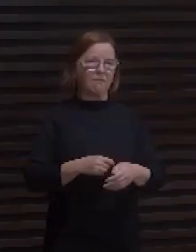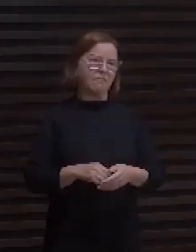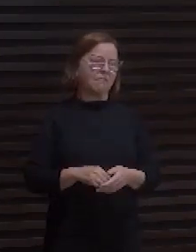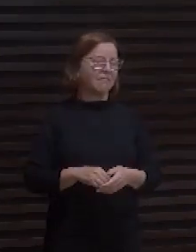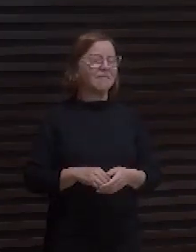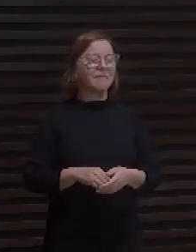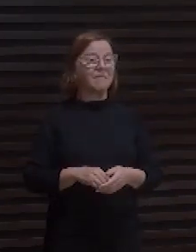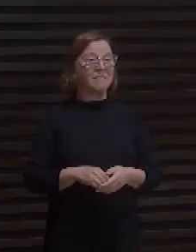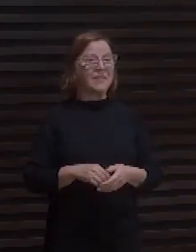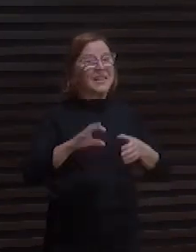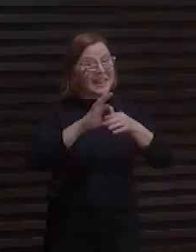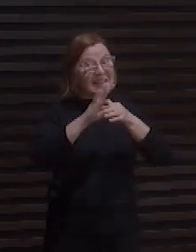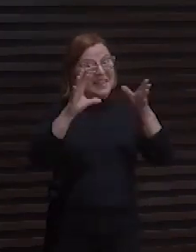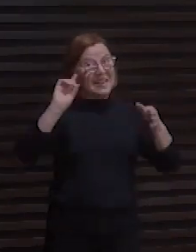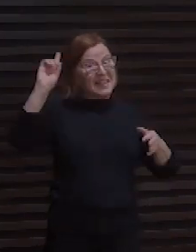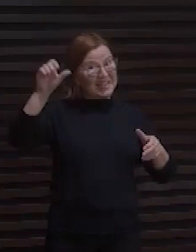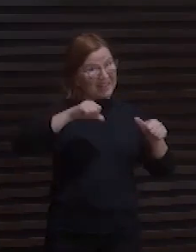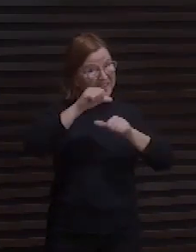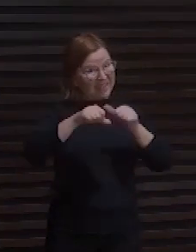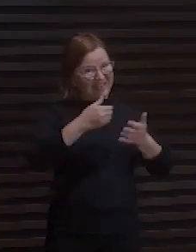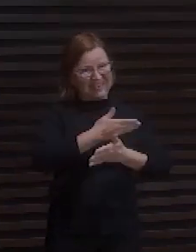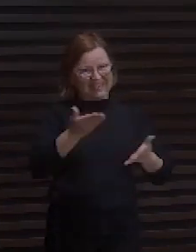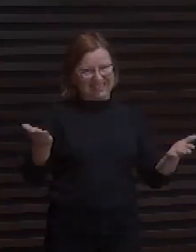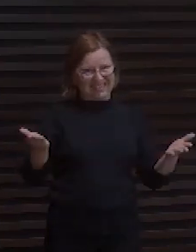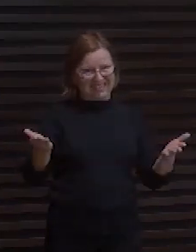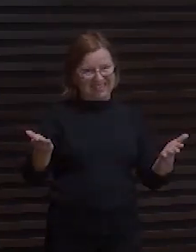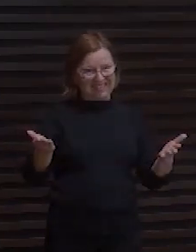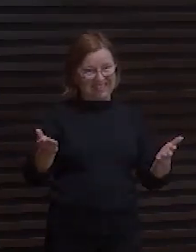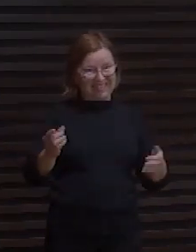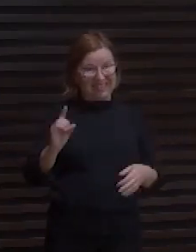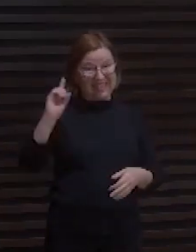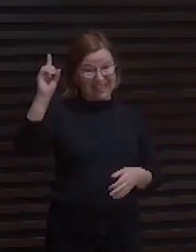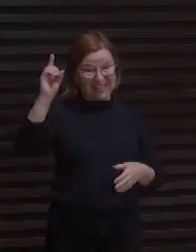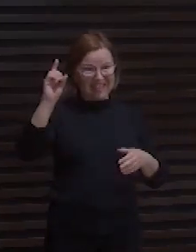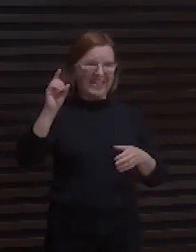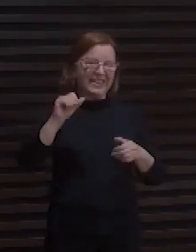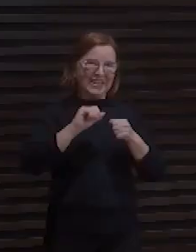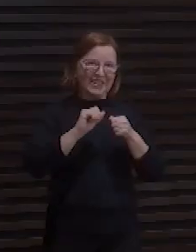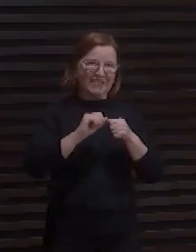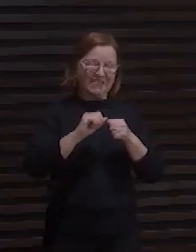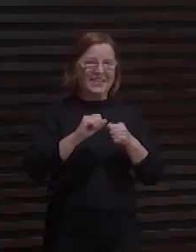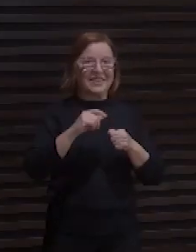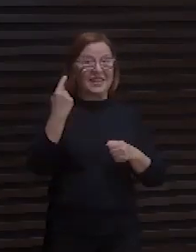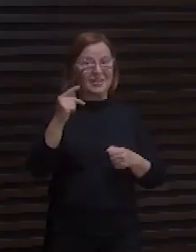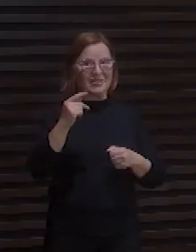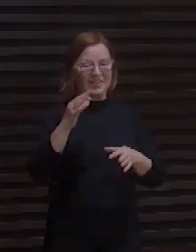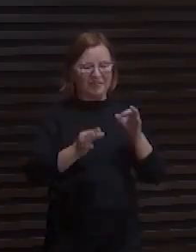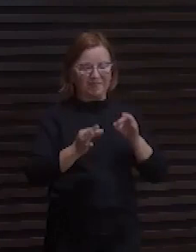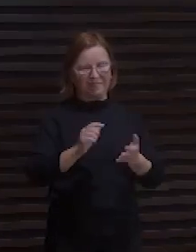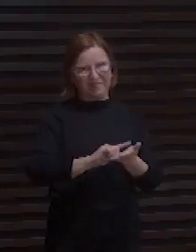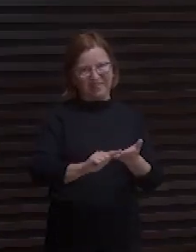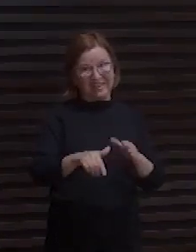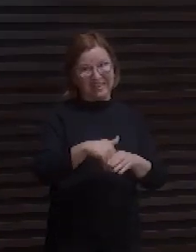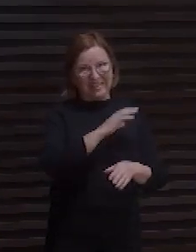Deixem que Deus, porque é Deus quem vai transformar você. É Ele quem operou a sua justificação em Cristo, e